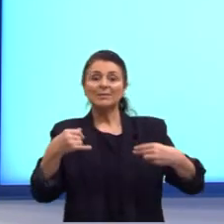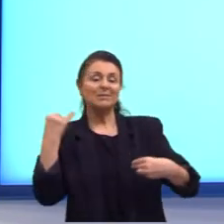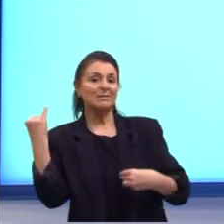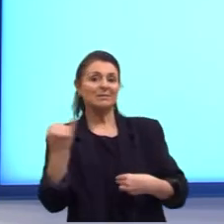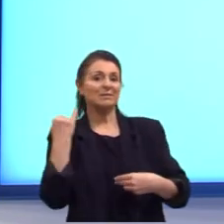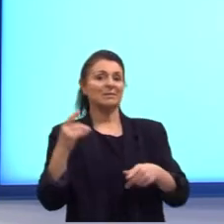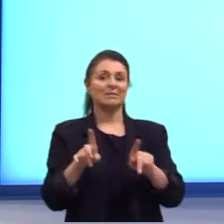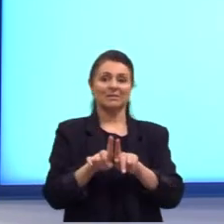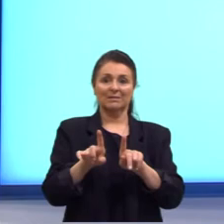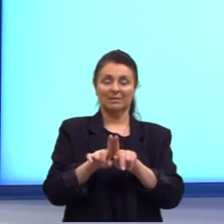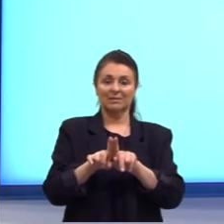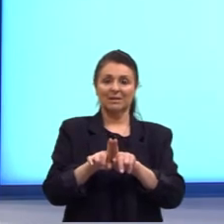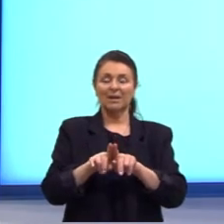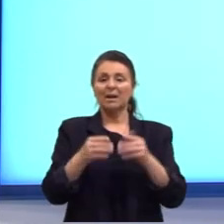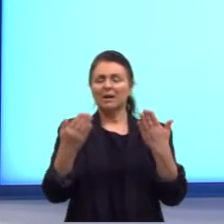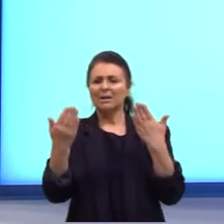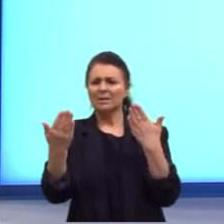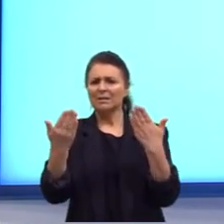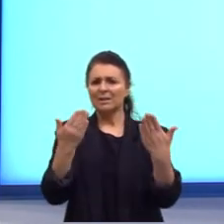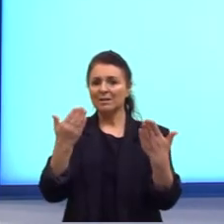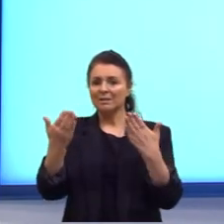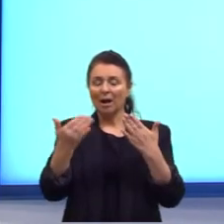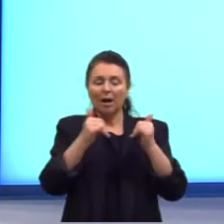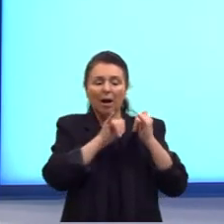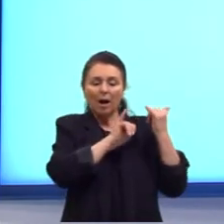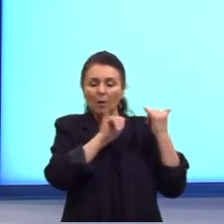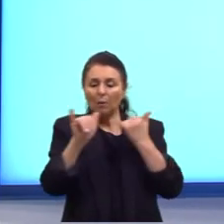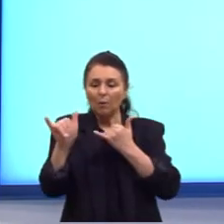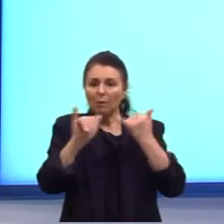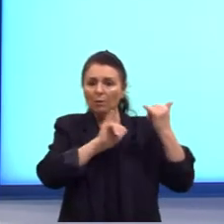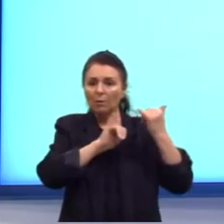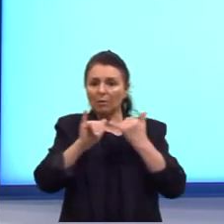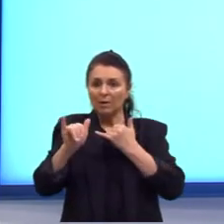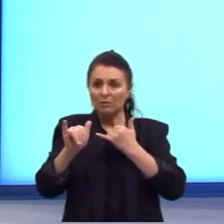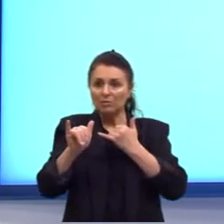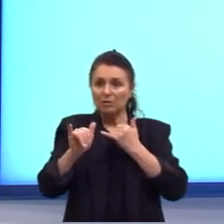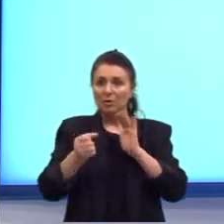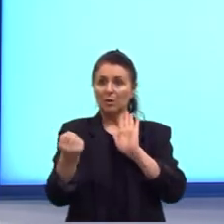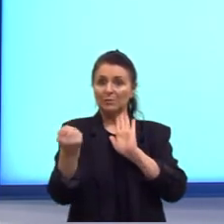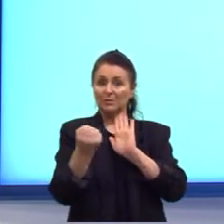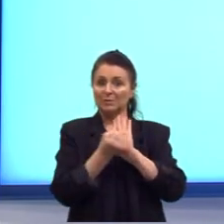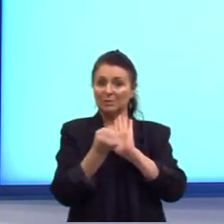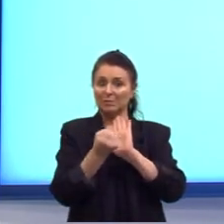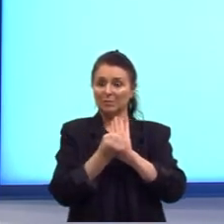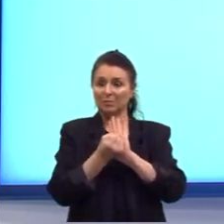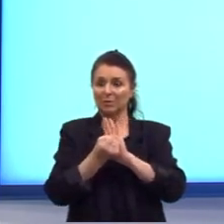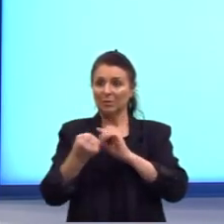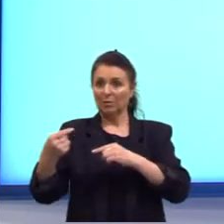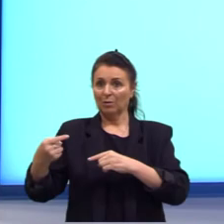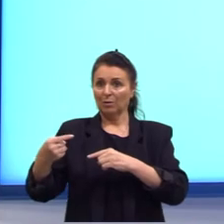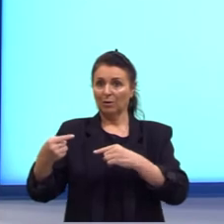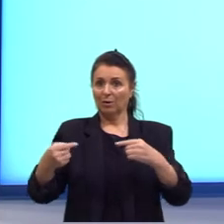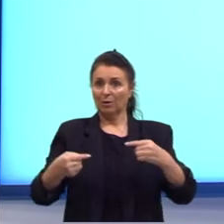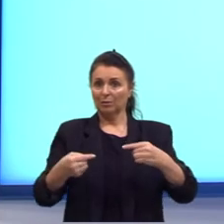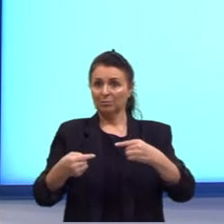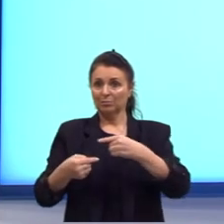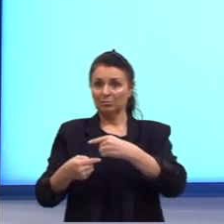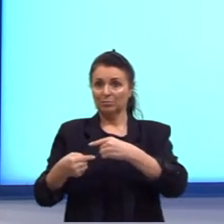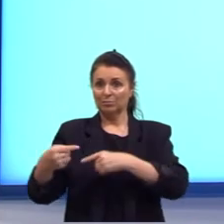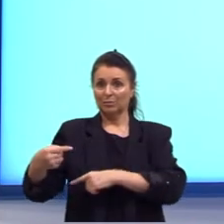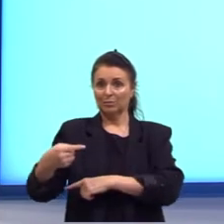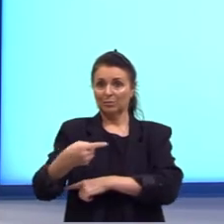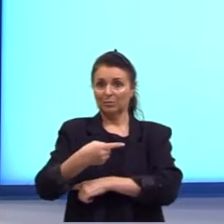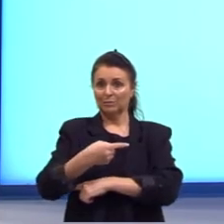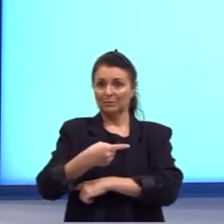coisa importante é analisar a corrente elétrica então aqui ó já simboliza é corrente ela tá saindo né do